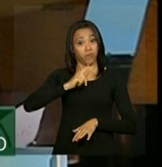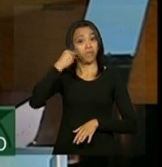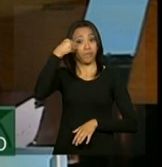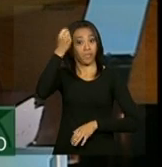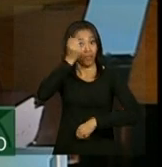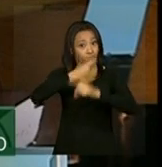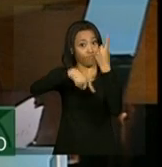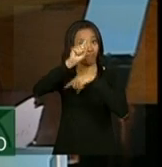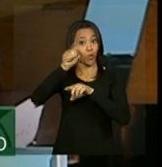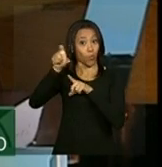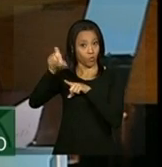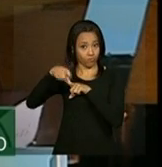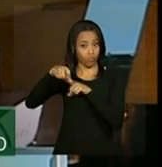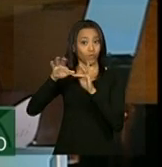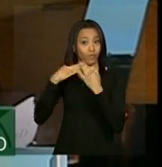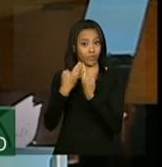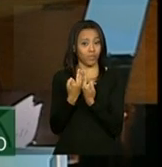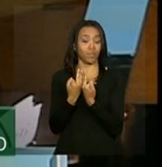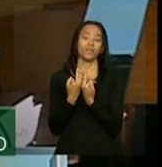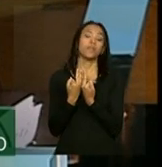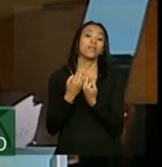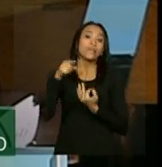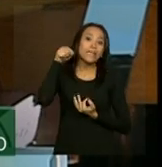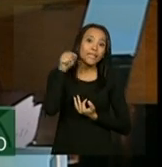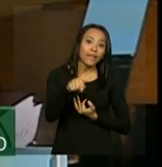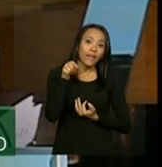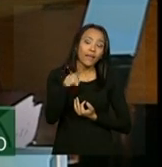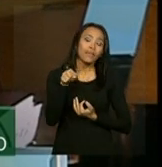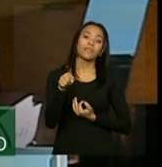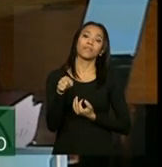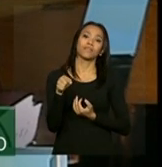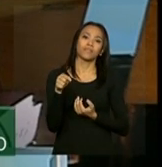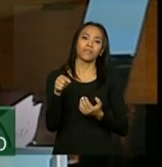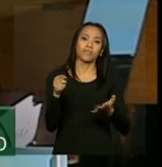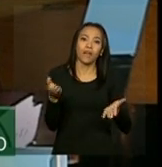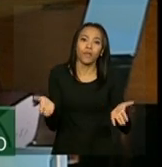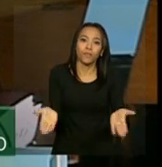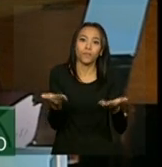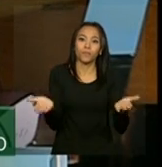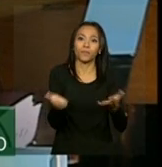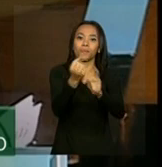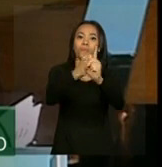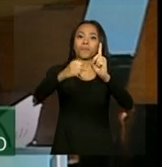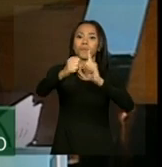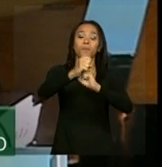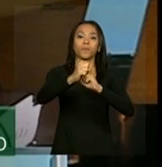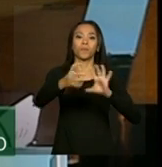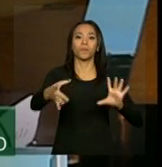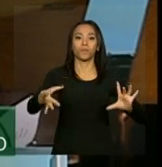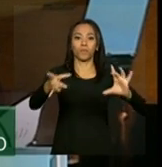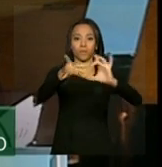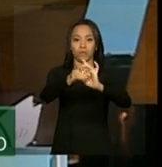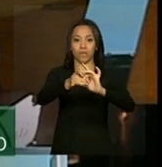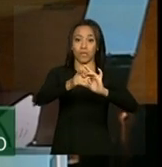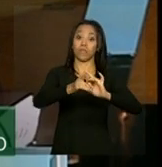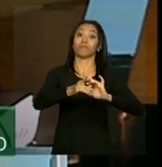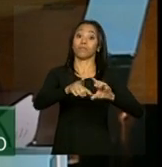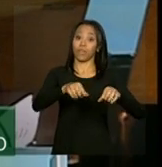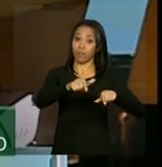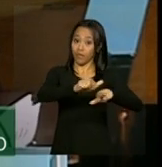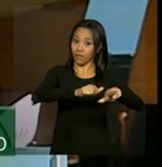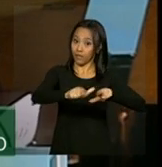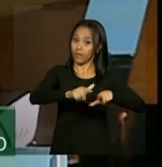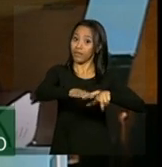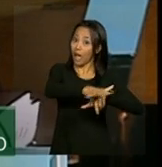o Bolsa Família, onde esse piso de proteção social está casado com ações na área de educação. Portanto,